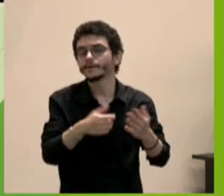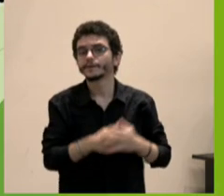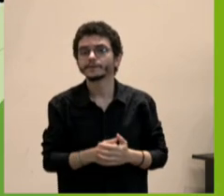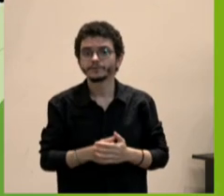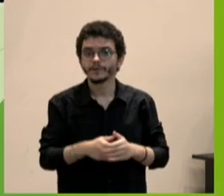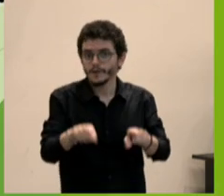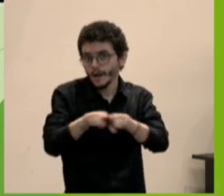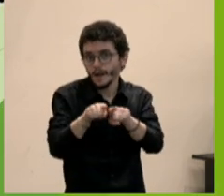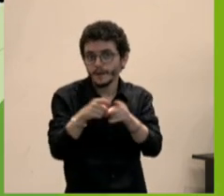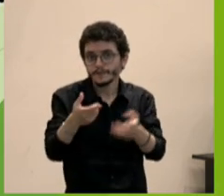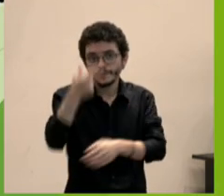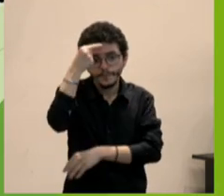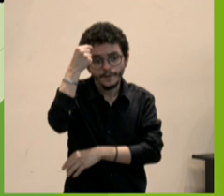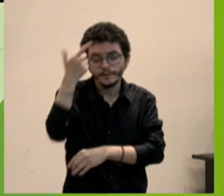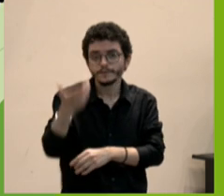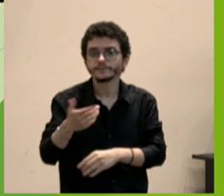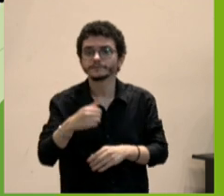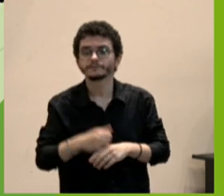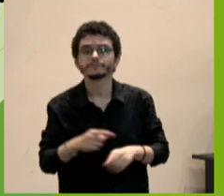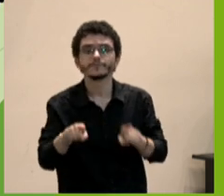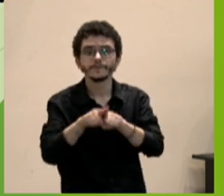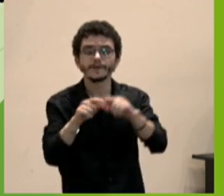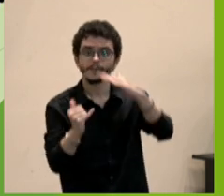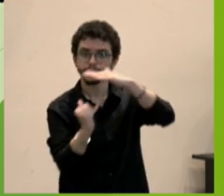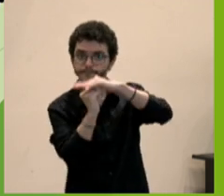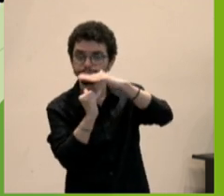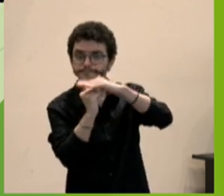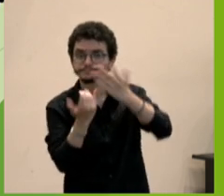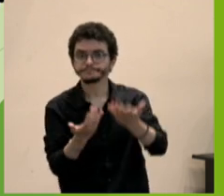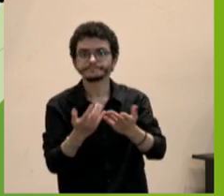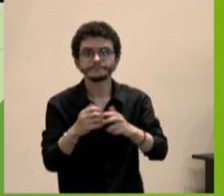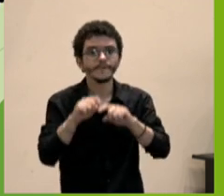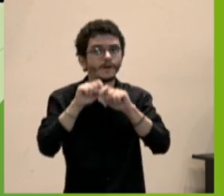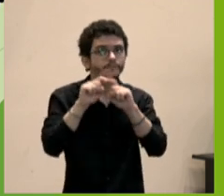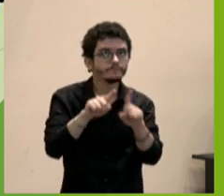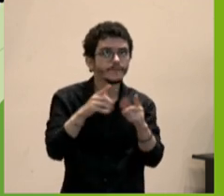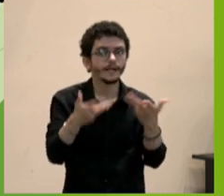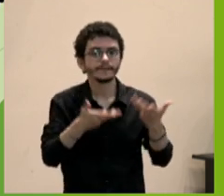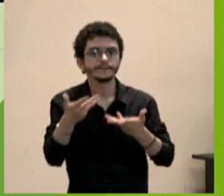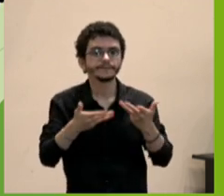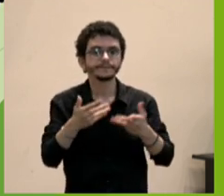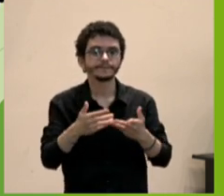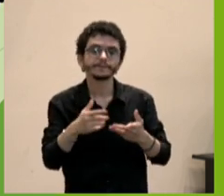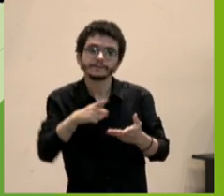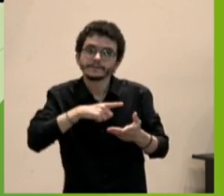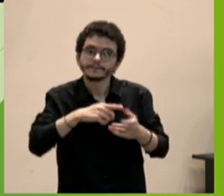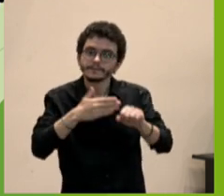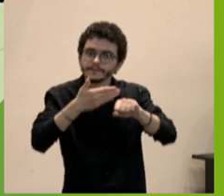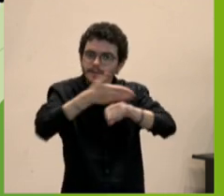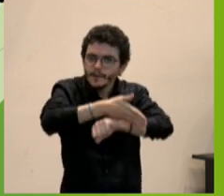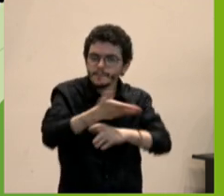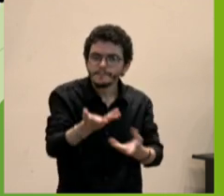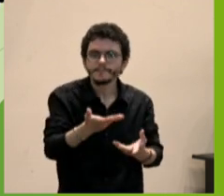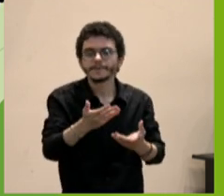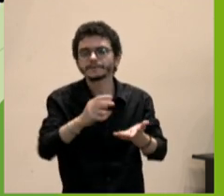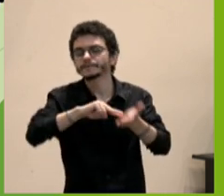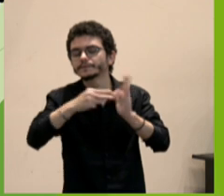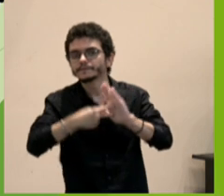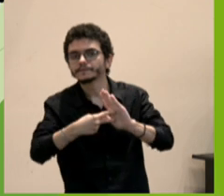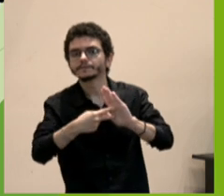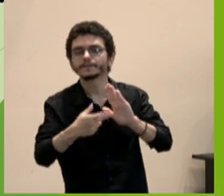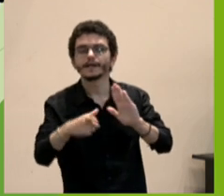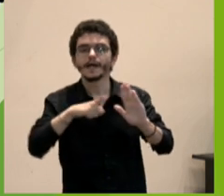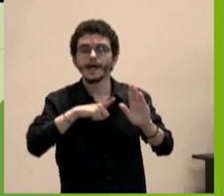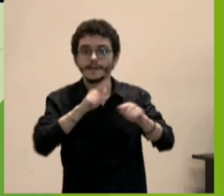das universidades e institutos federais, embora as constitua, ou seja, embora a questão